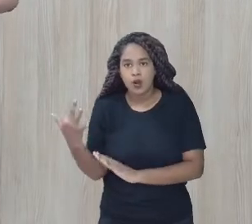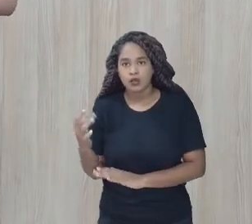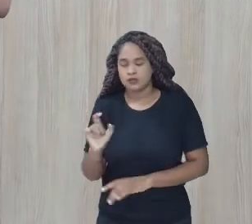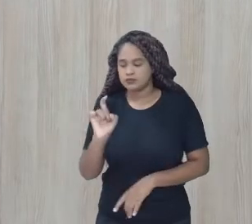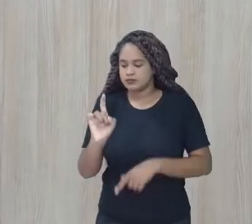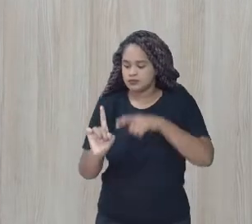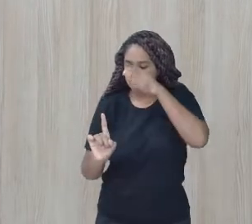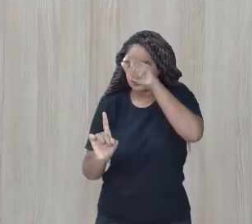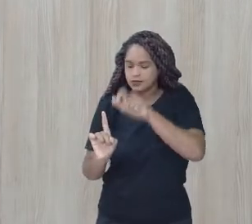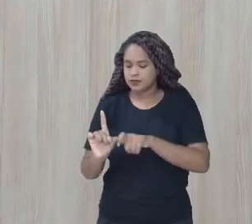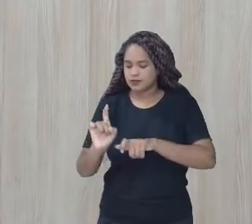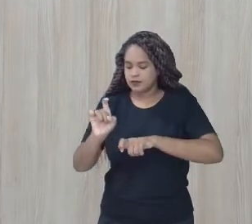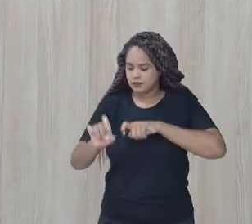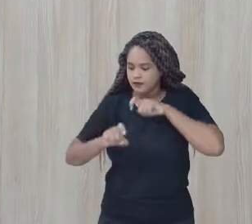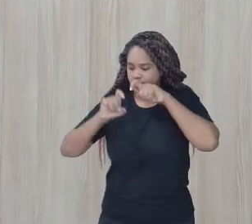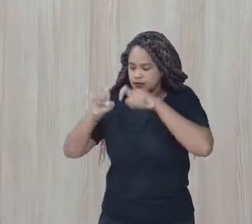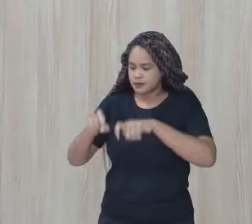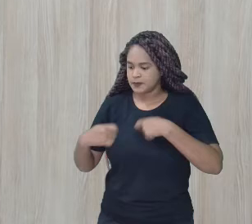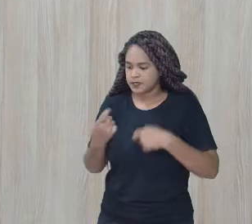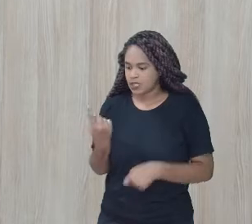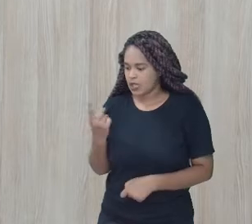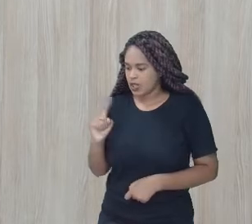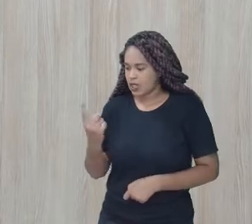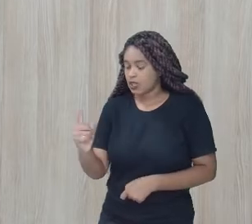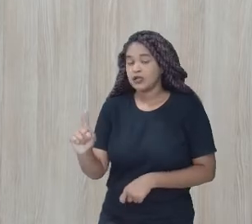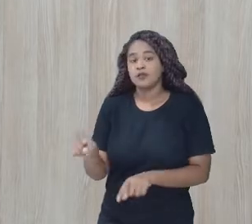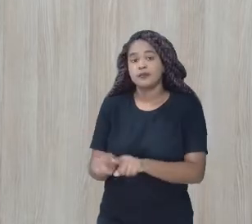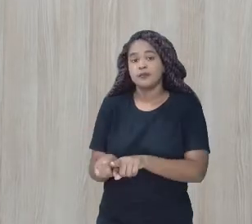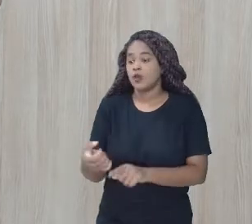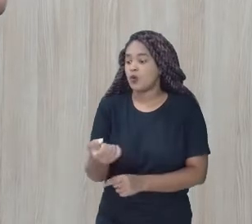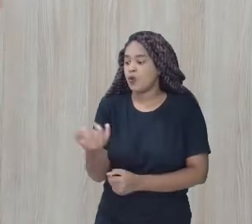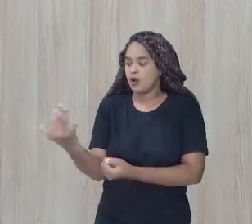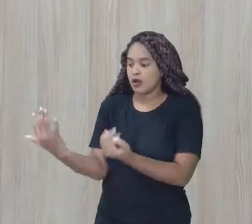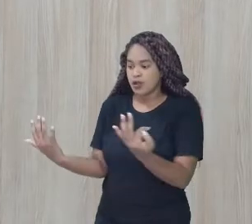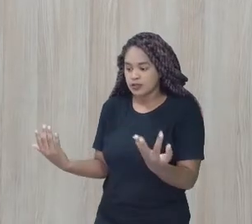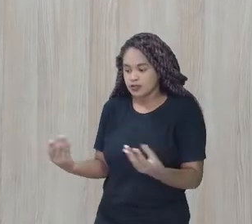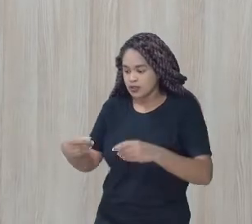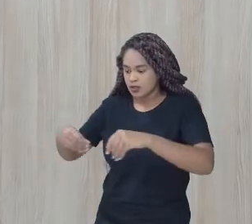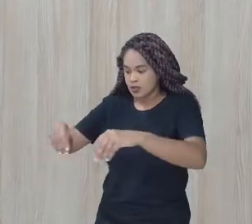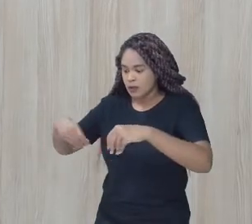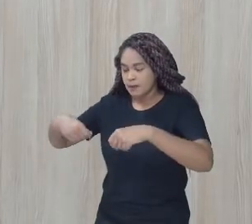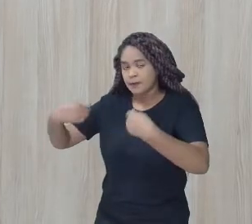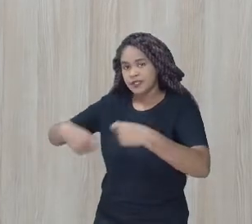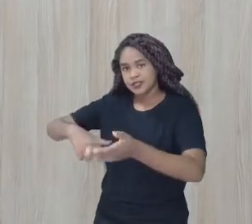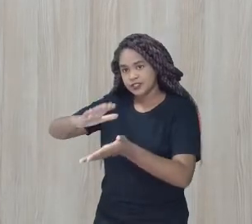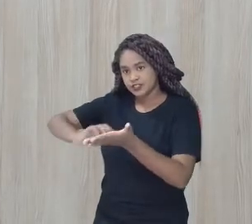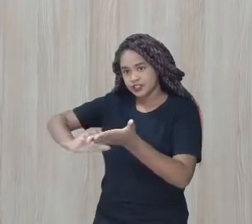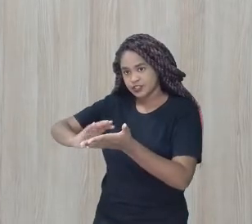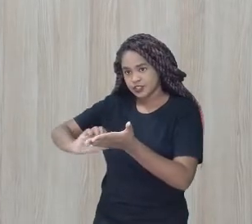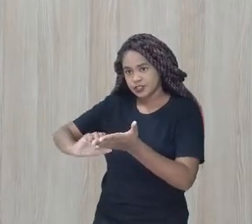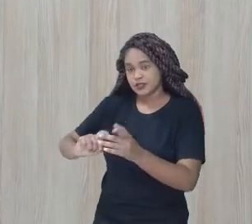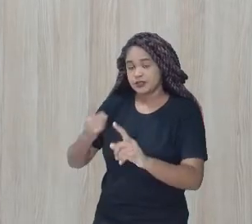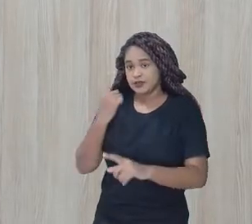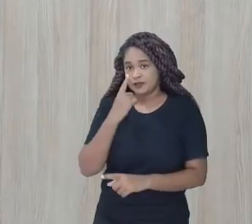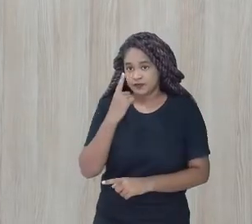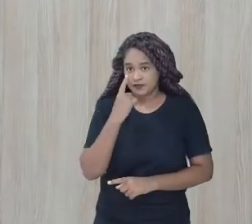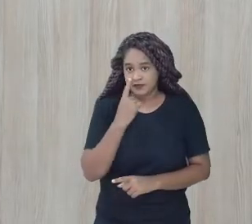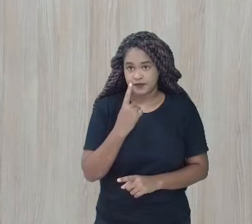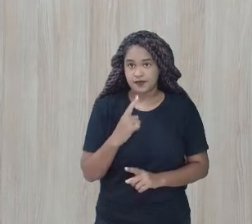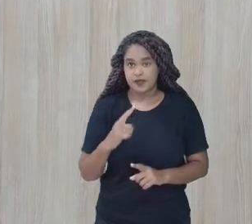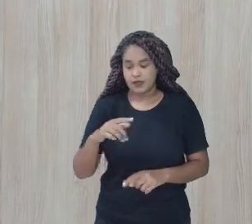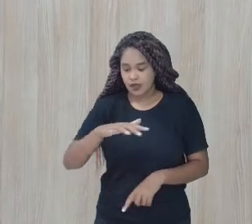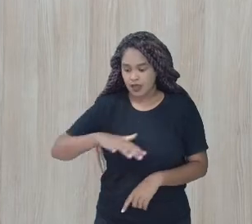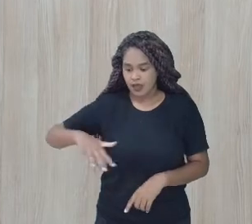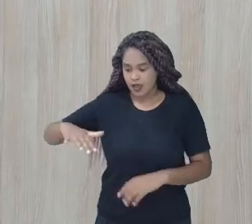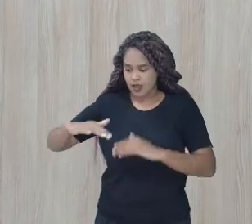quantidade de terrinha que ele vai precisar remover. Veja que do lado da terrinha ali, ó, tem o número 1. Então, a gente começa a perceber, pode